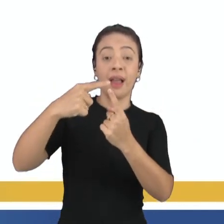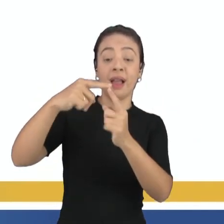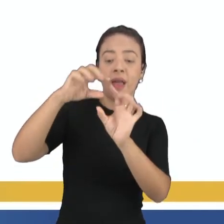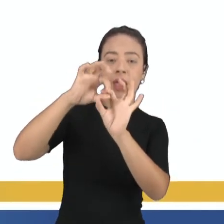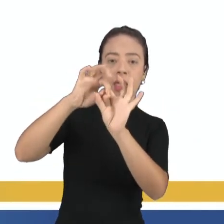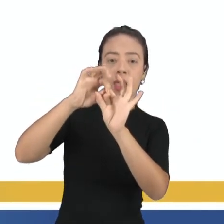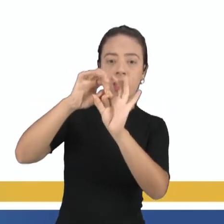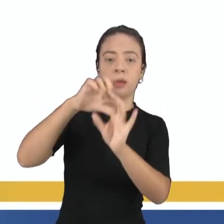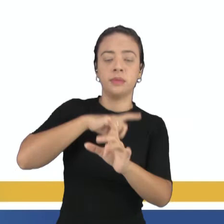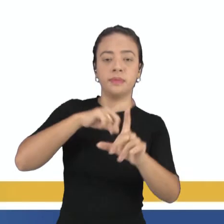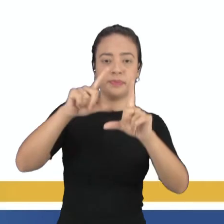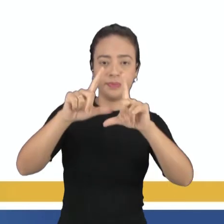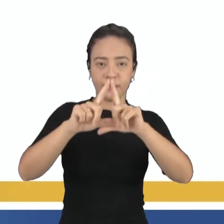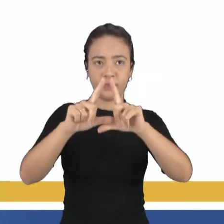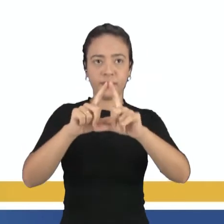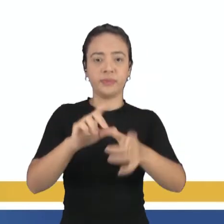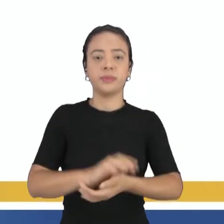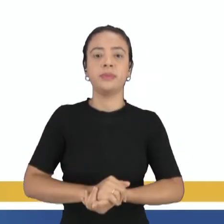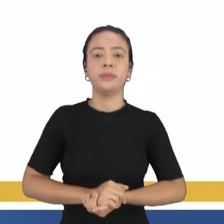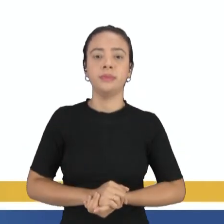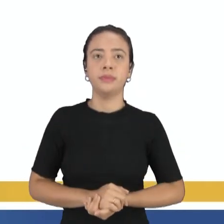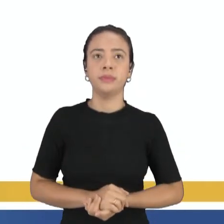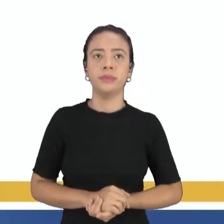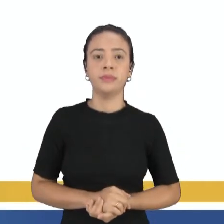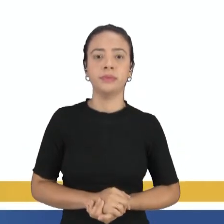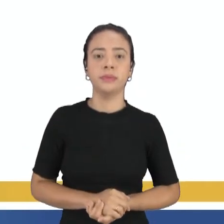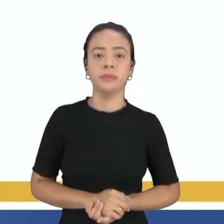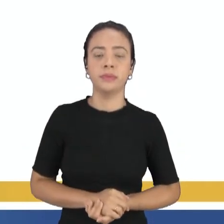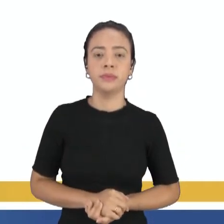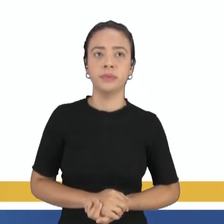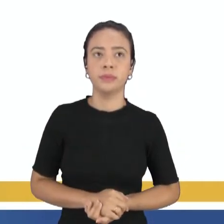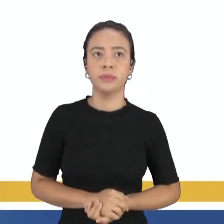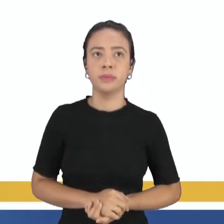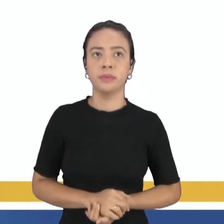desses triângulos, certo?